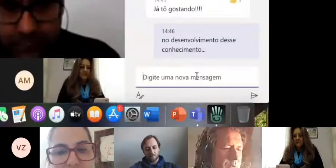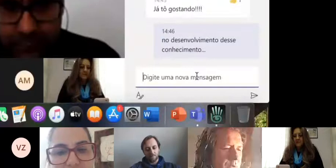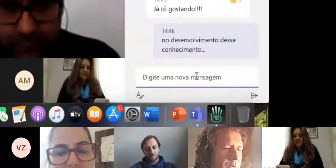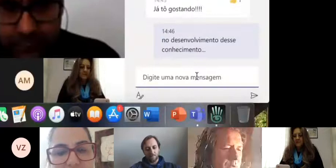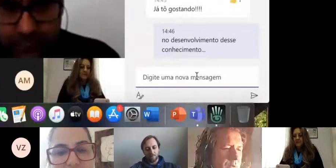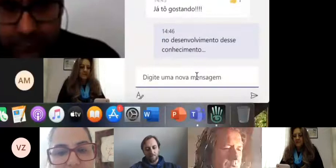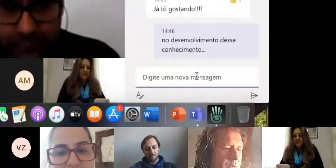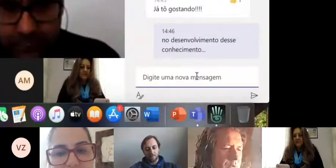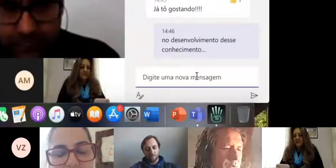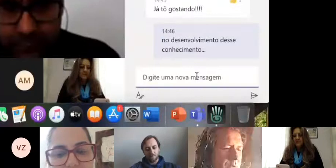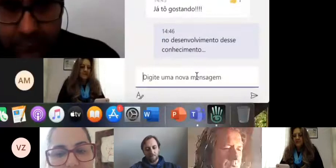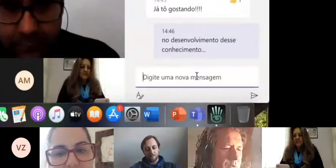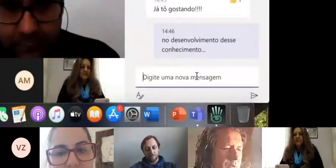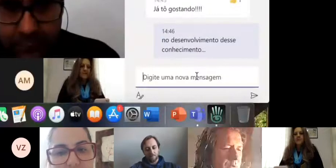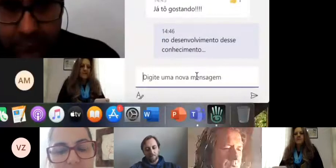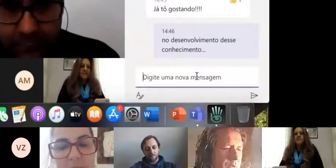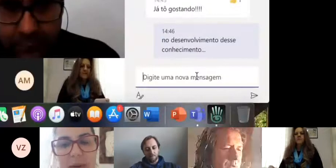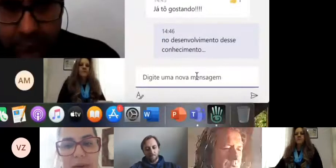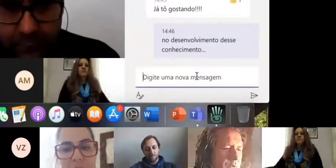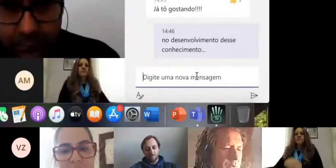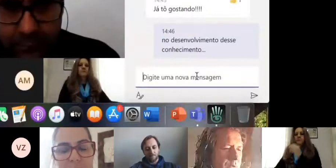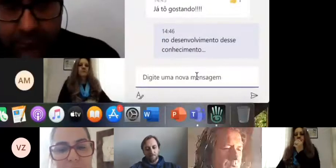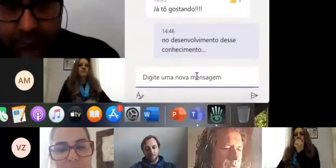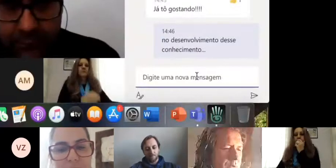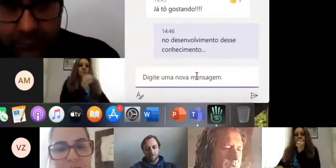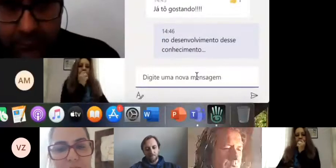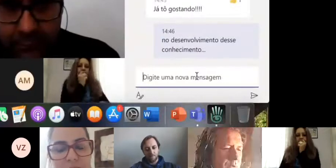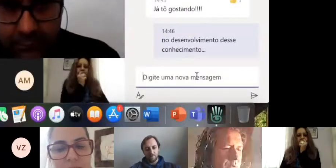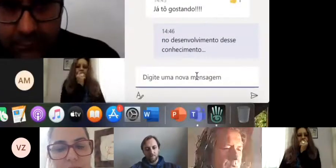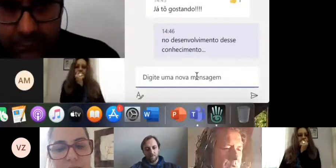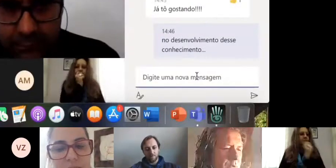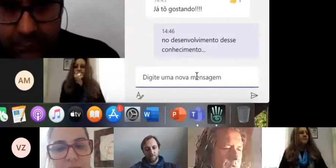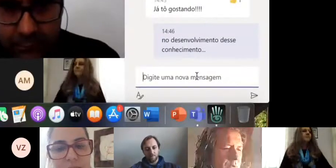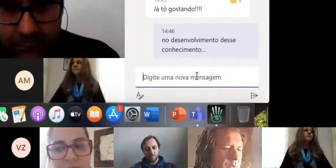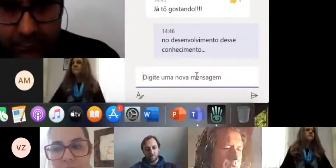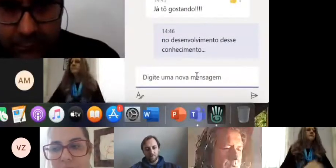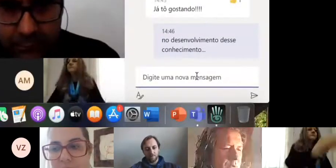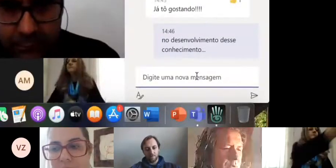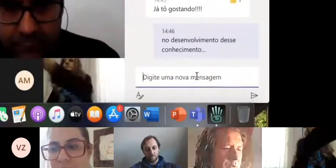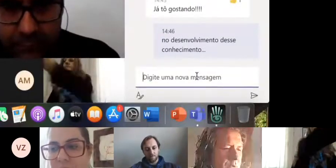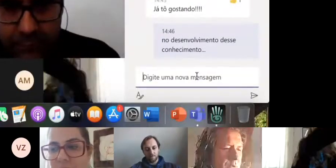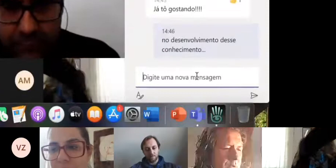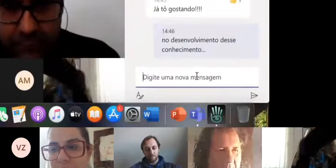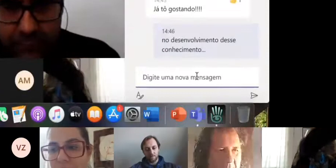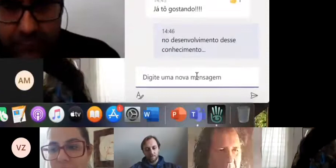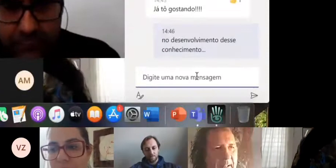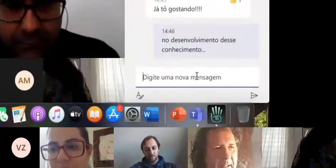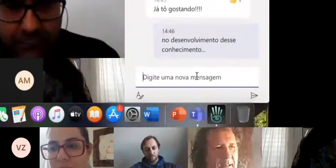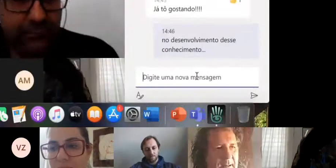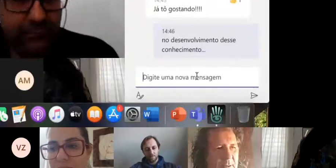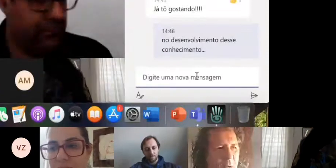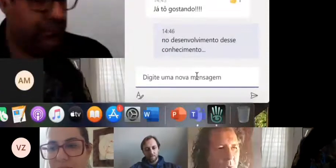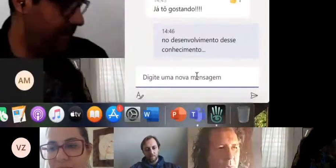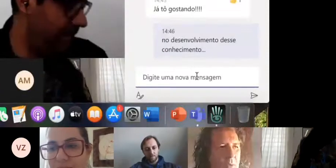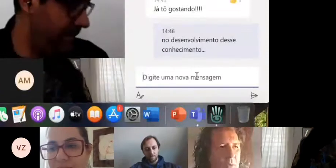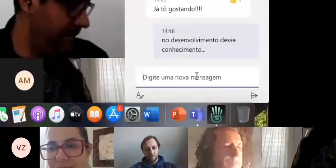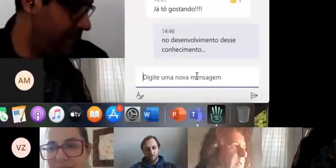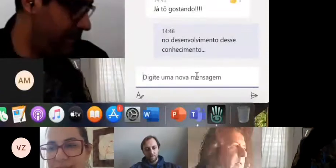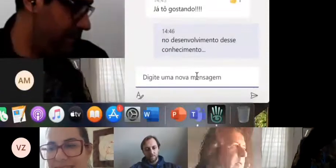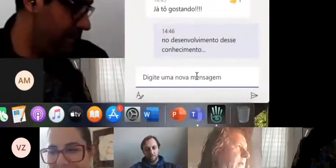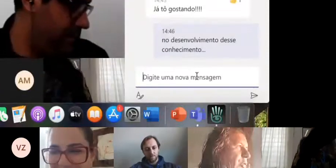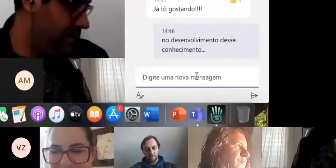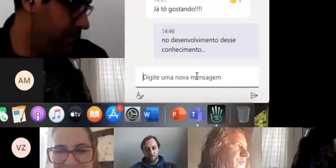se aproveitar de uma episteme reticular conectiva, por exemplo, pensando a